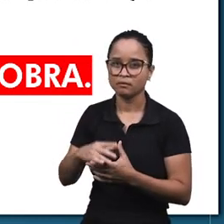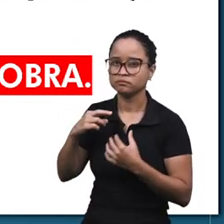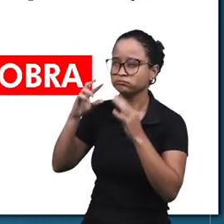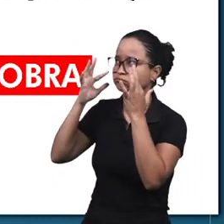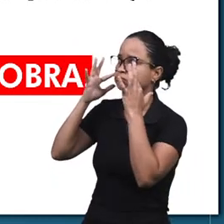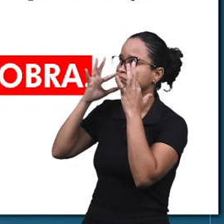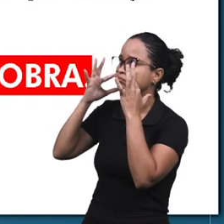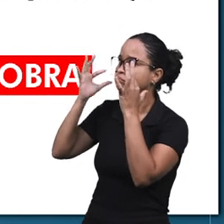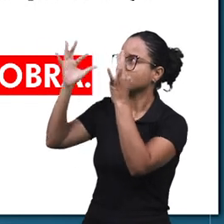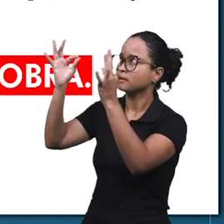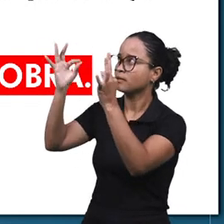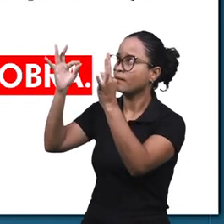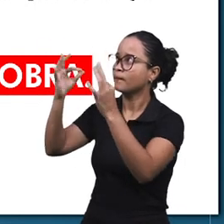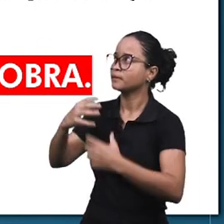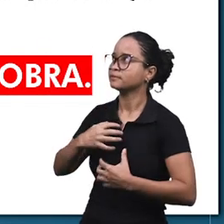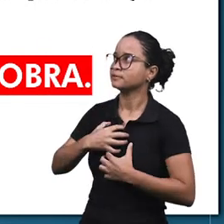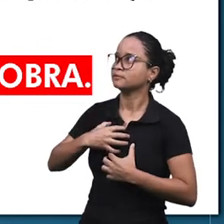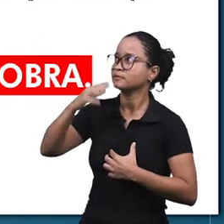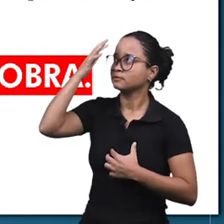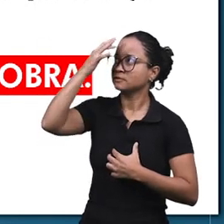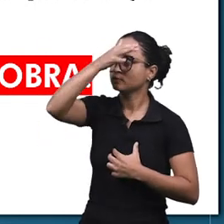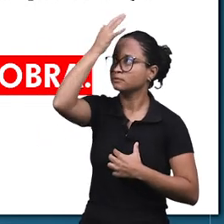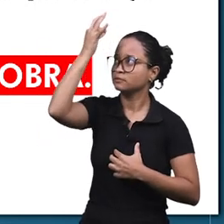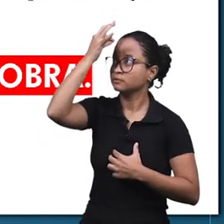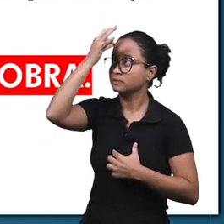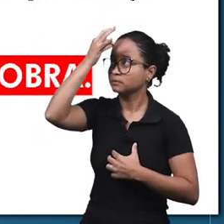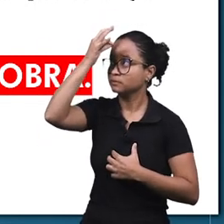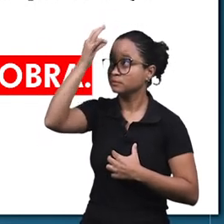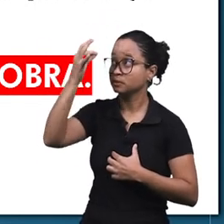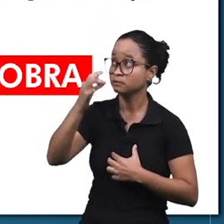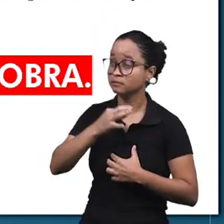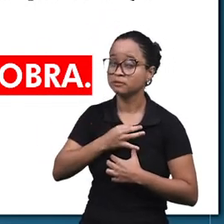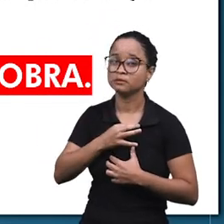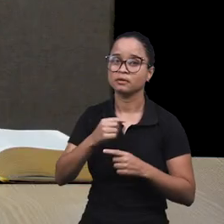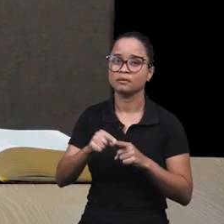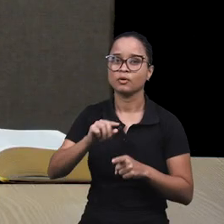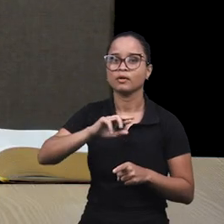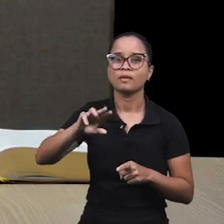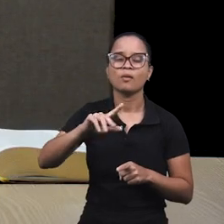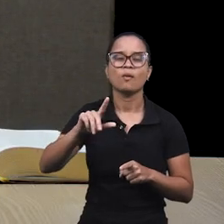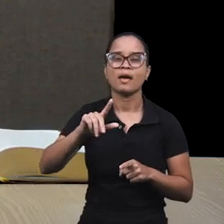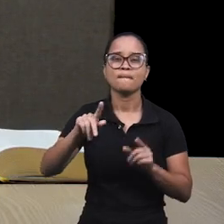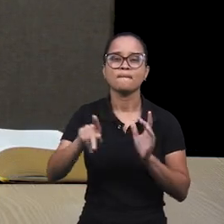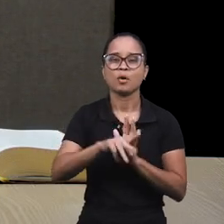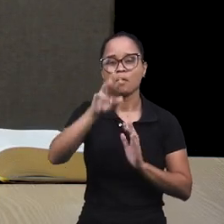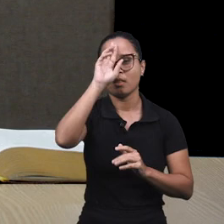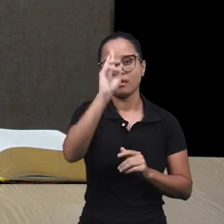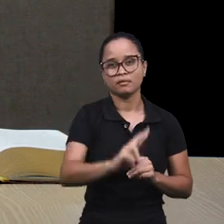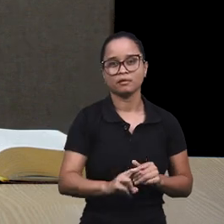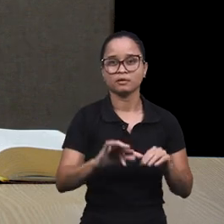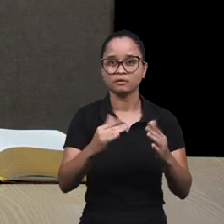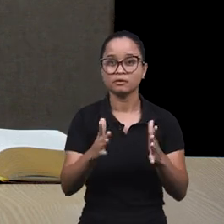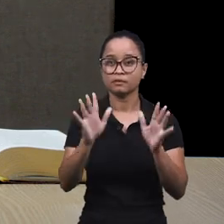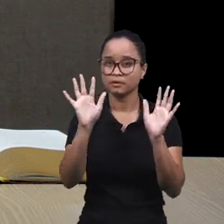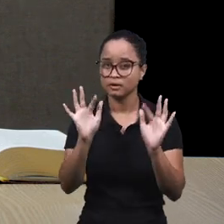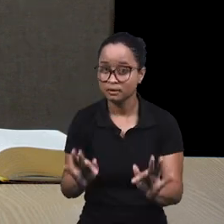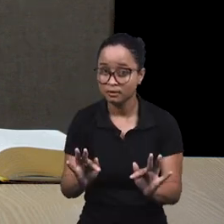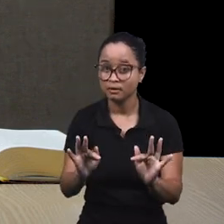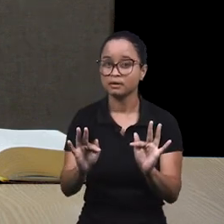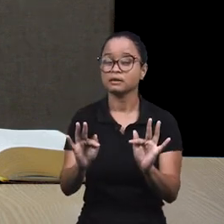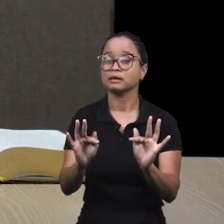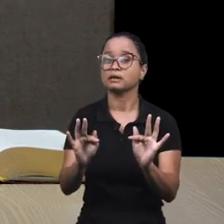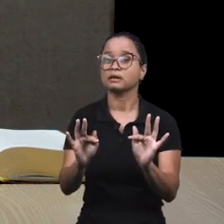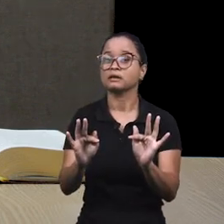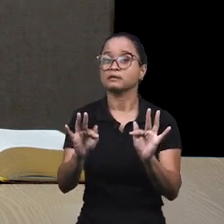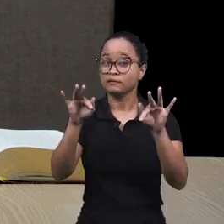para ouvir o que é do Espírito e não da letra. E agora vamos encerrar a nossa programação aqui